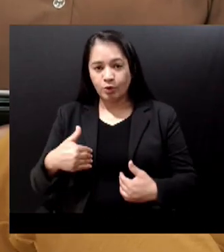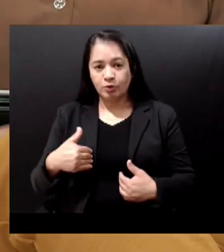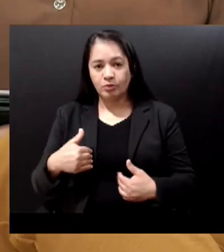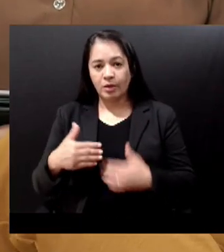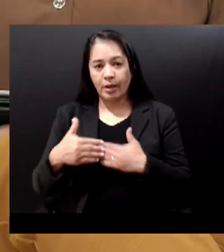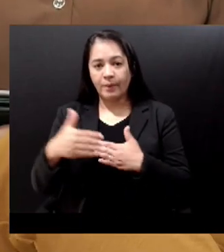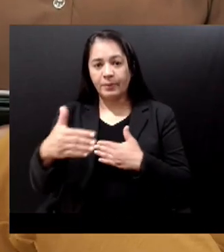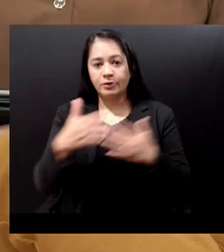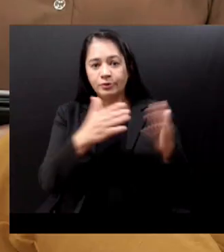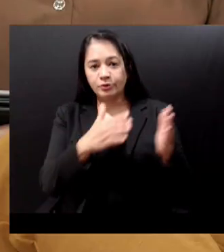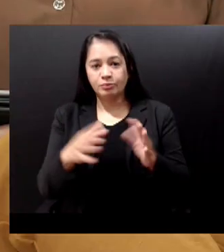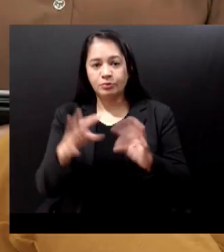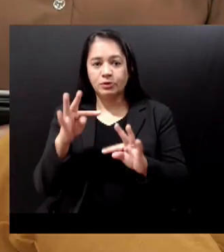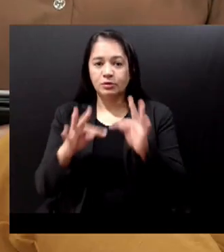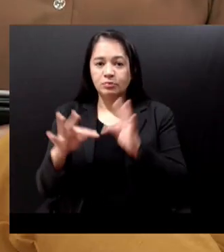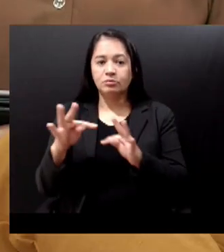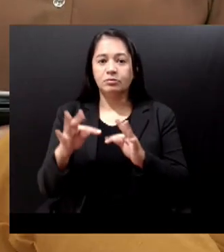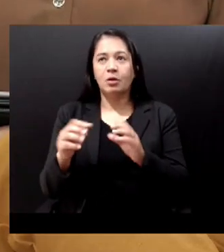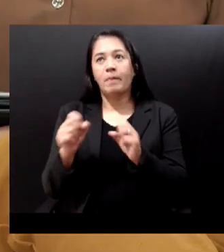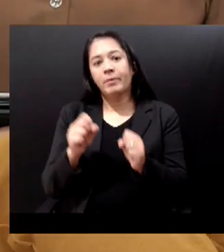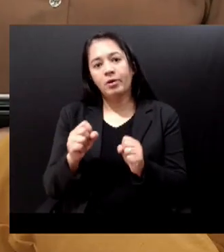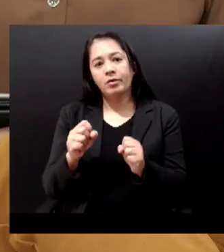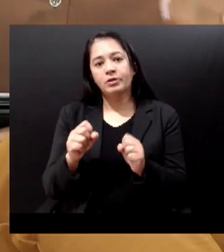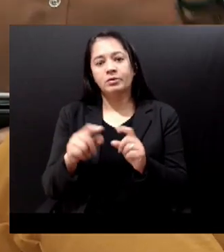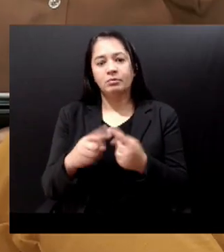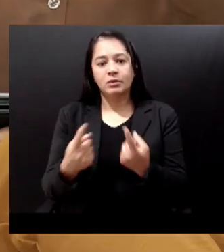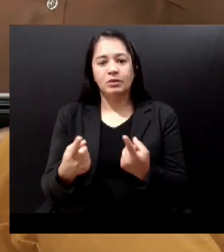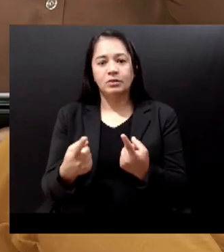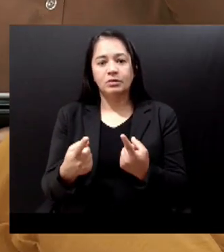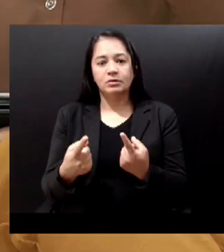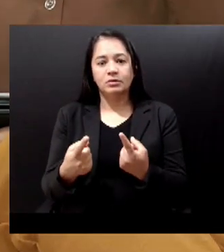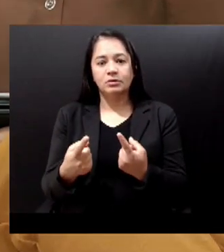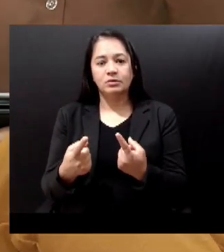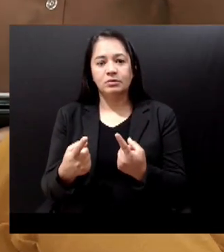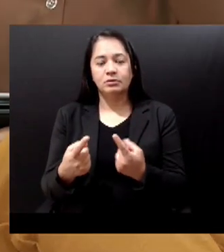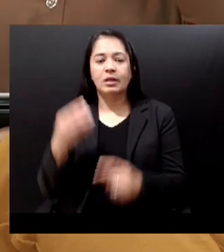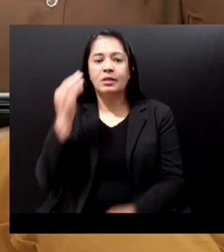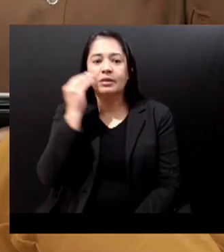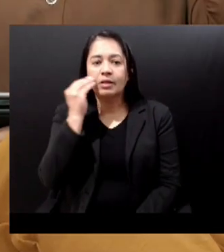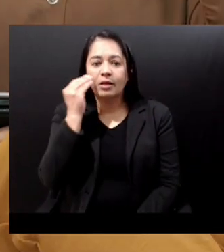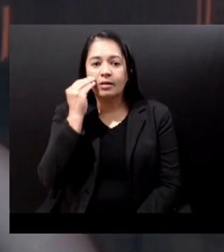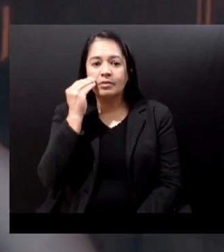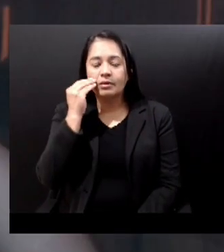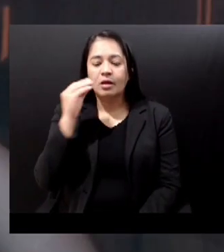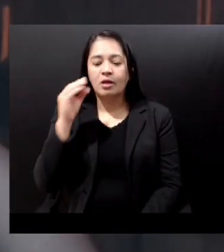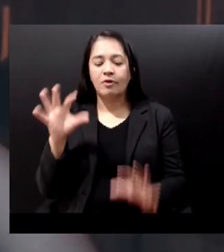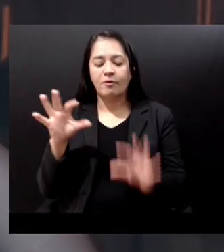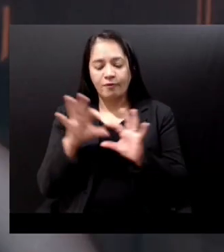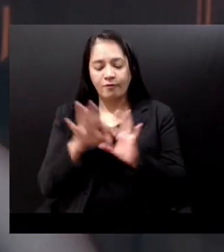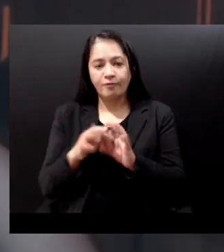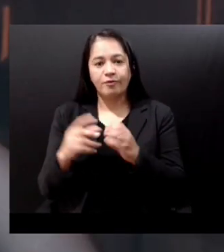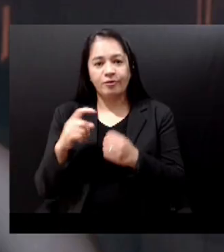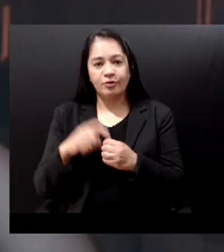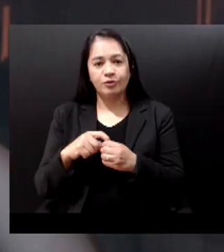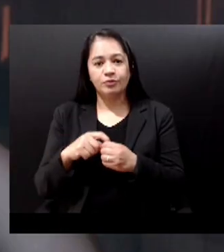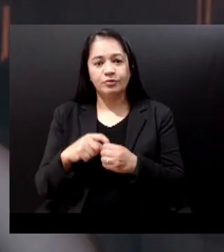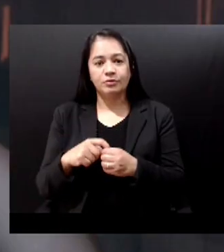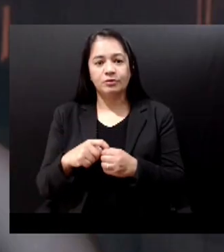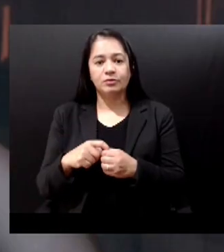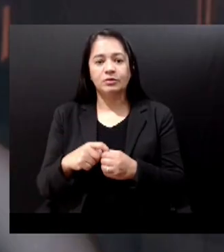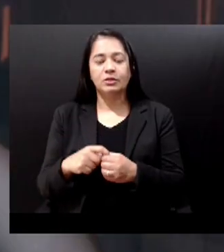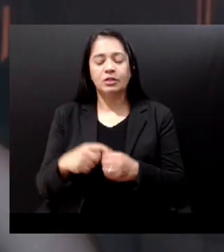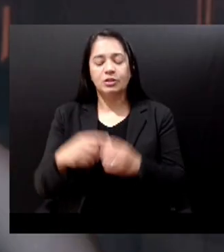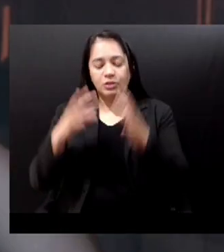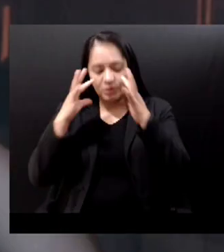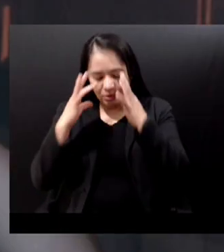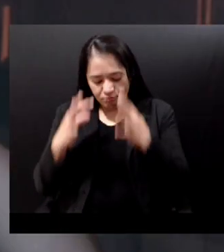terapêutico? Uhum. Pode ser, mas acho que, tentar formas de se reconectar consigo mesmo, de se ouvir, de se colocar um